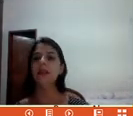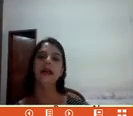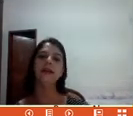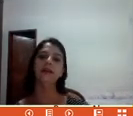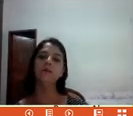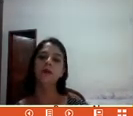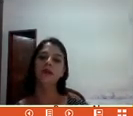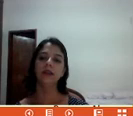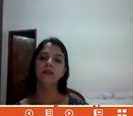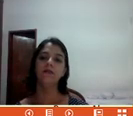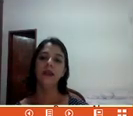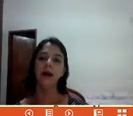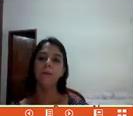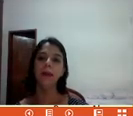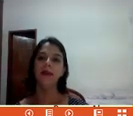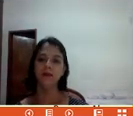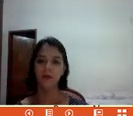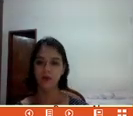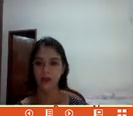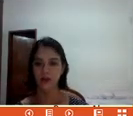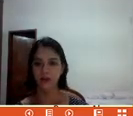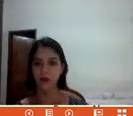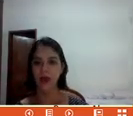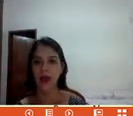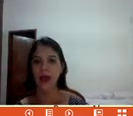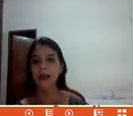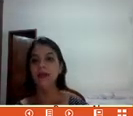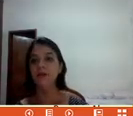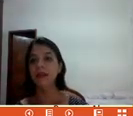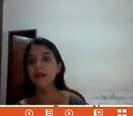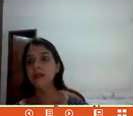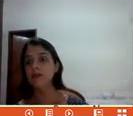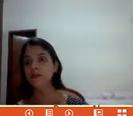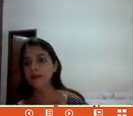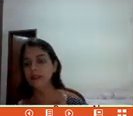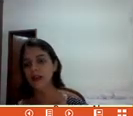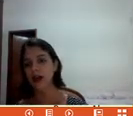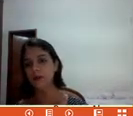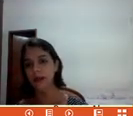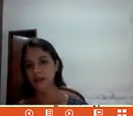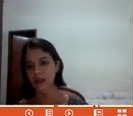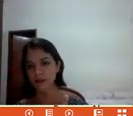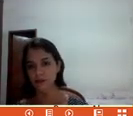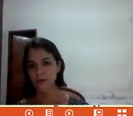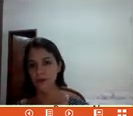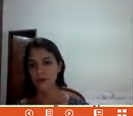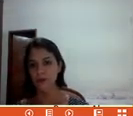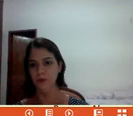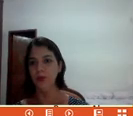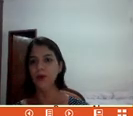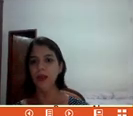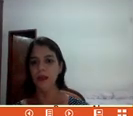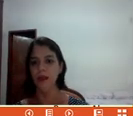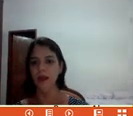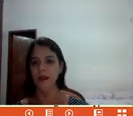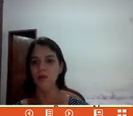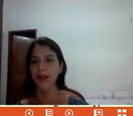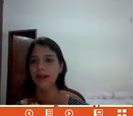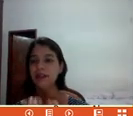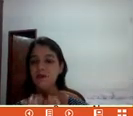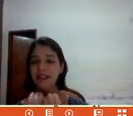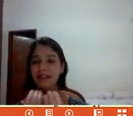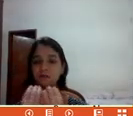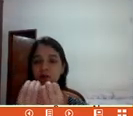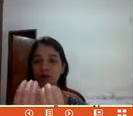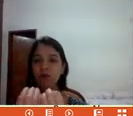de sinais, ela não pode ser feita apenas por gesto. A expressão facial, ela diz tudo. Por quê? Porque